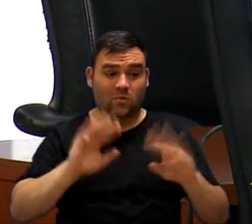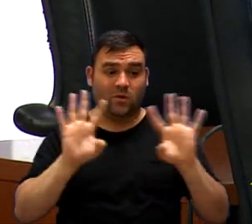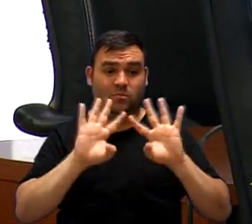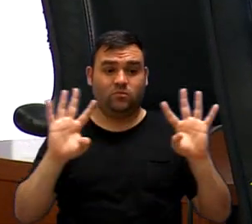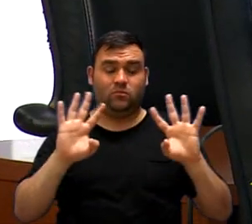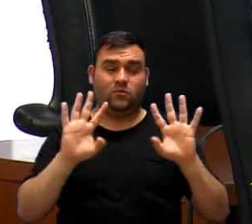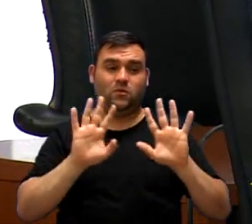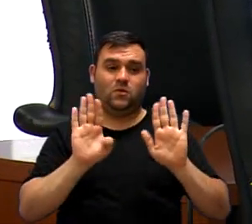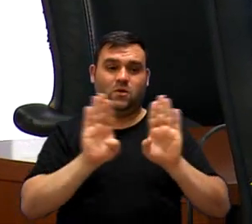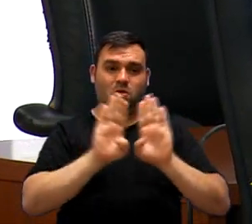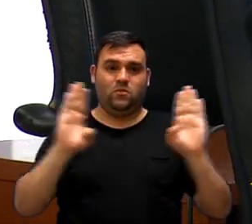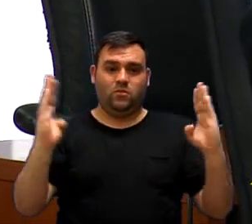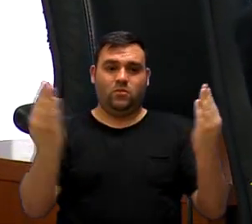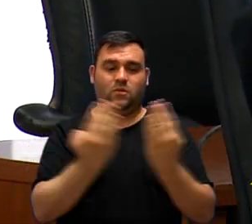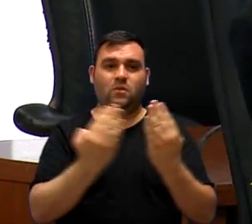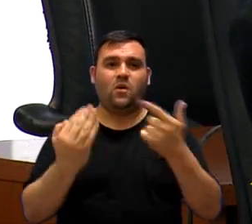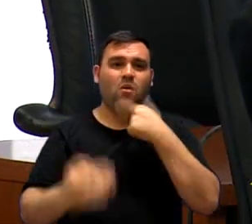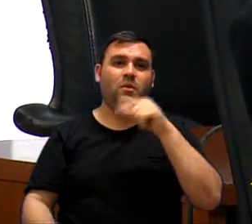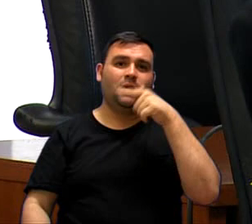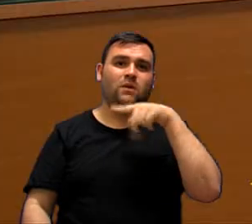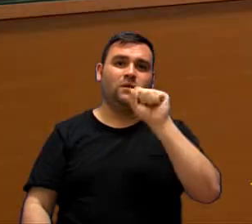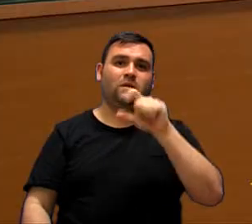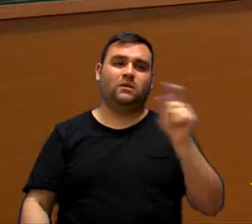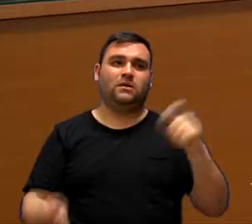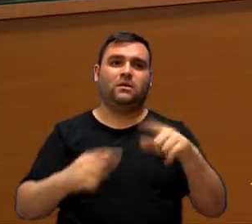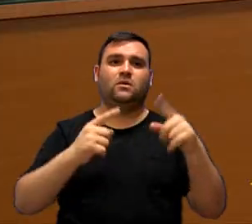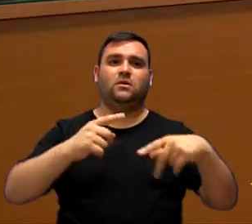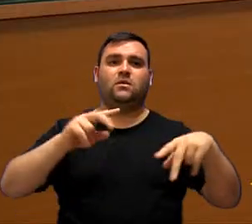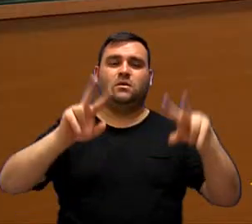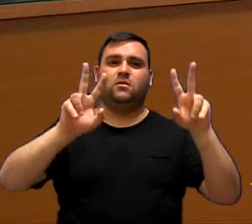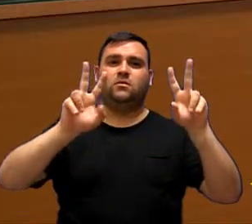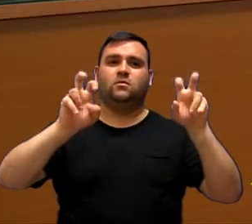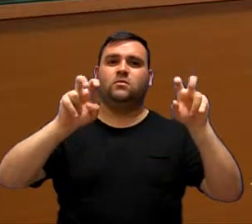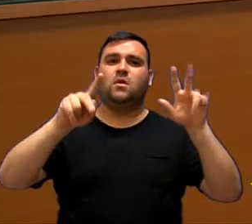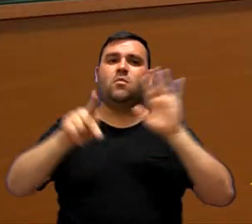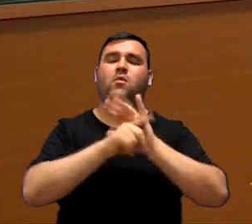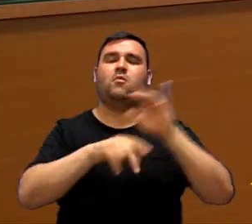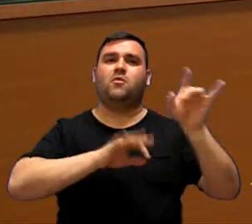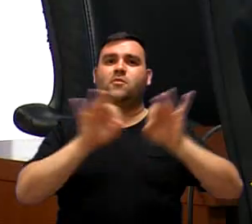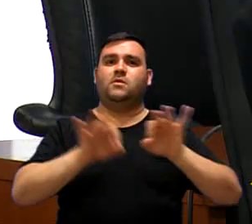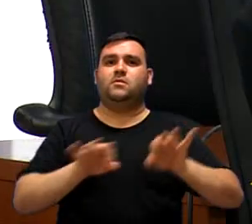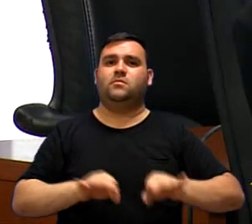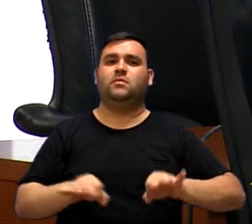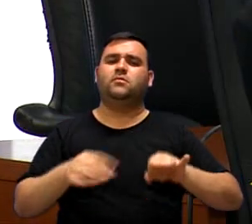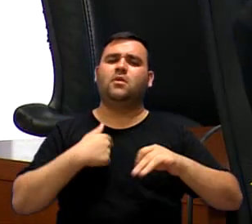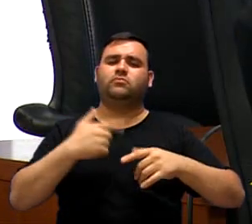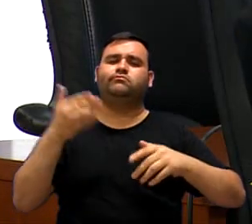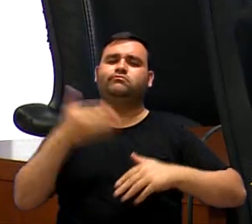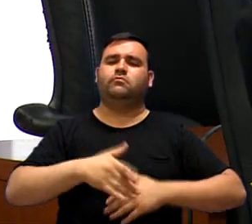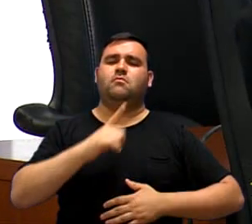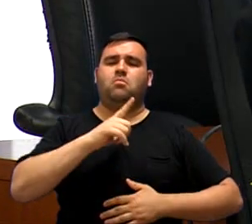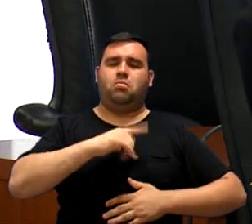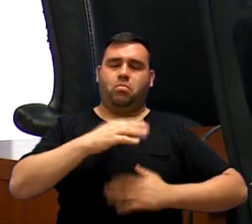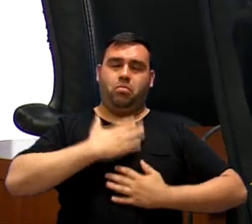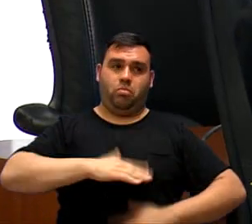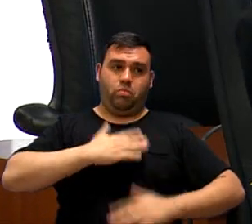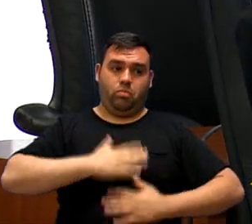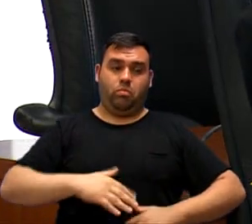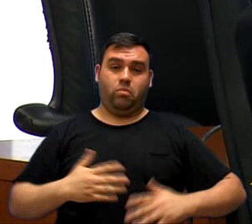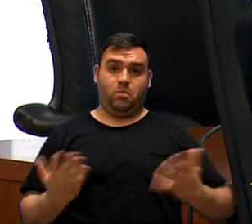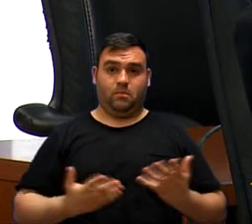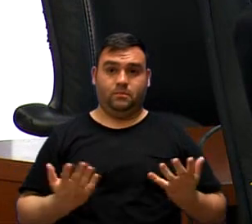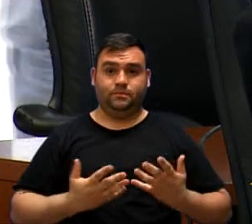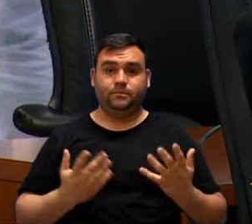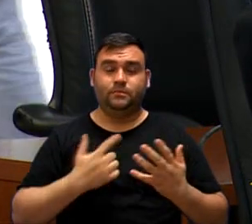fecharam tudo. Sugiro que o vereador Luiz Santos possa participar quando for discutir então, a pasta de planejamento. Então, eu vou estar, fique tranquilo. Mas deixar isso